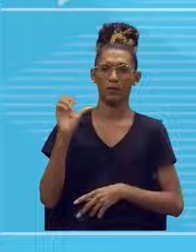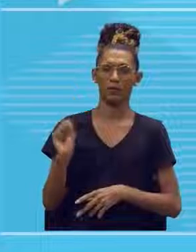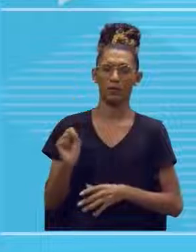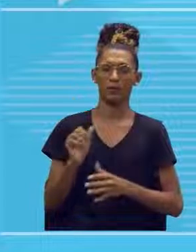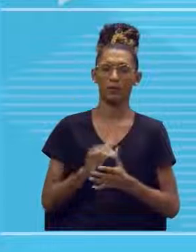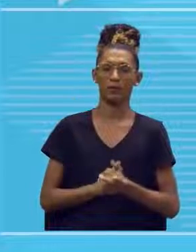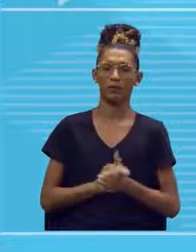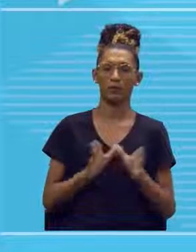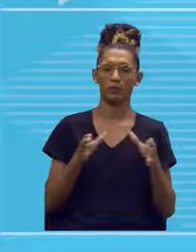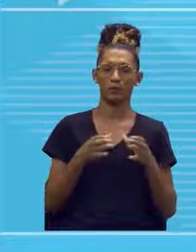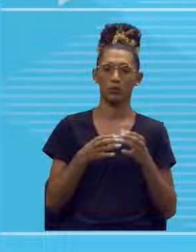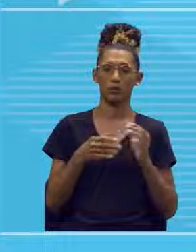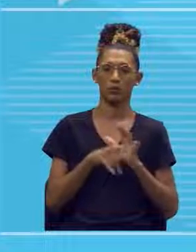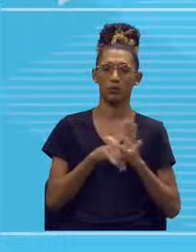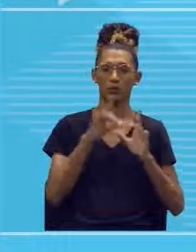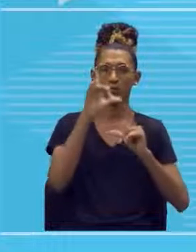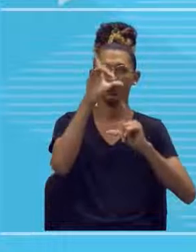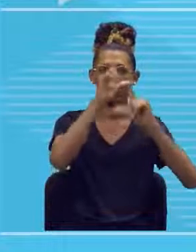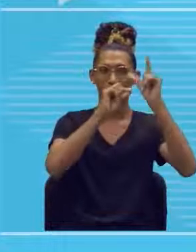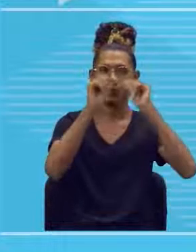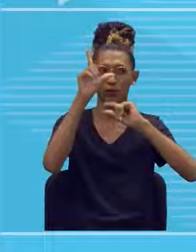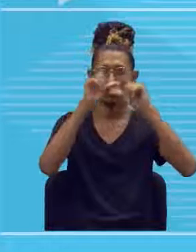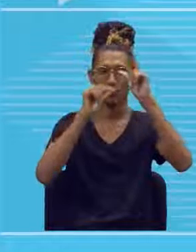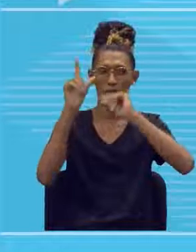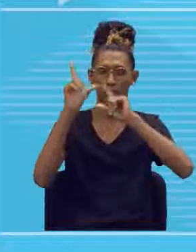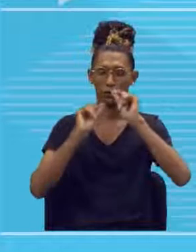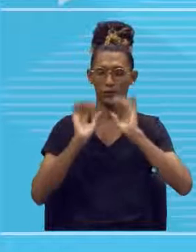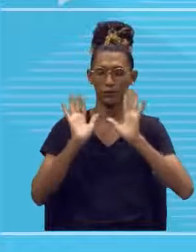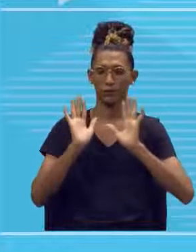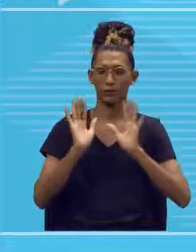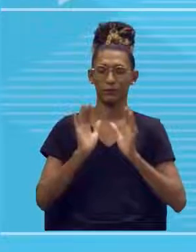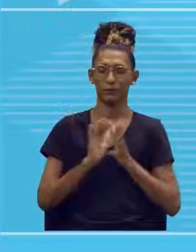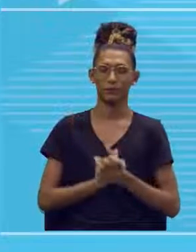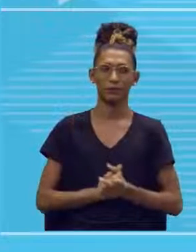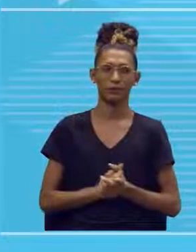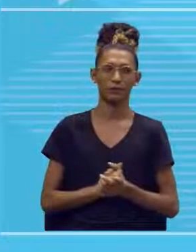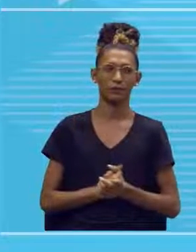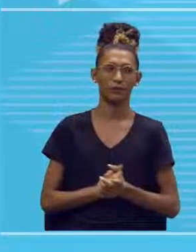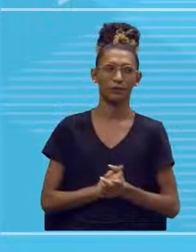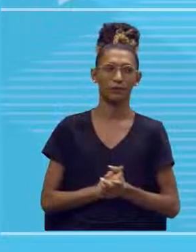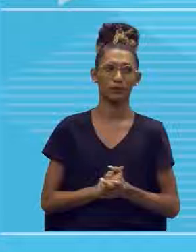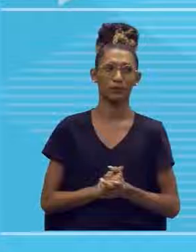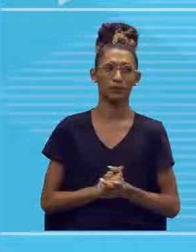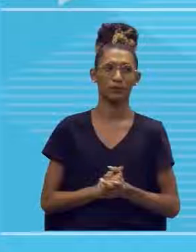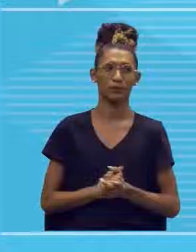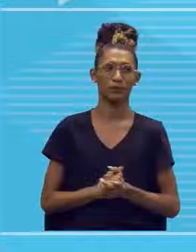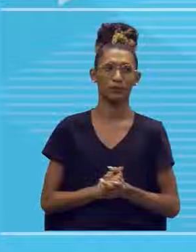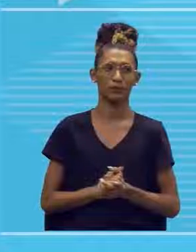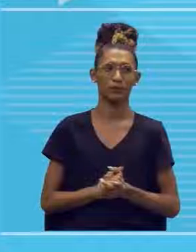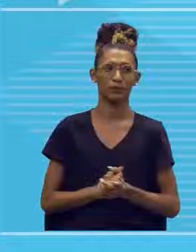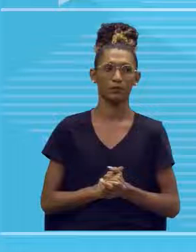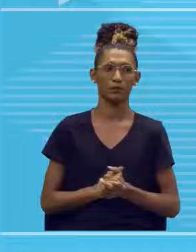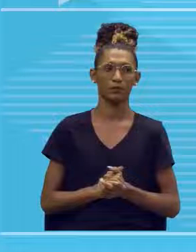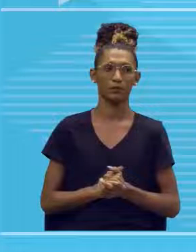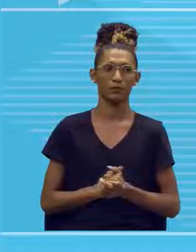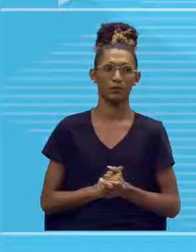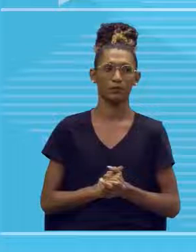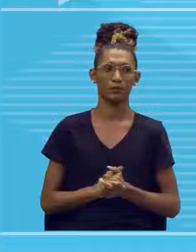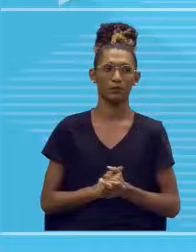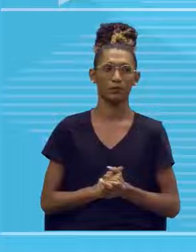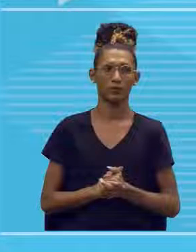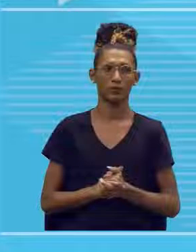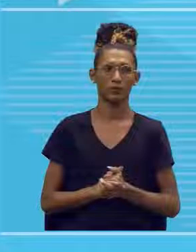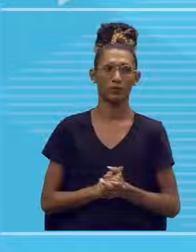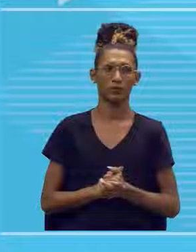de estrelas aqui ó daqui a construírem marquei errado porque eu me confundi um pouquinho olha